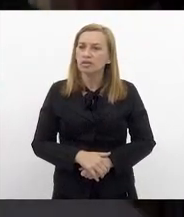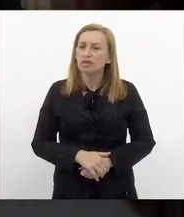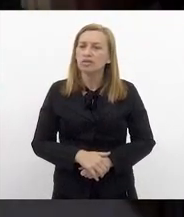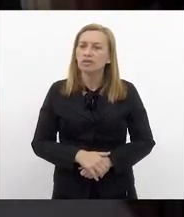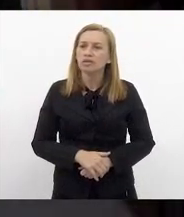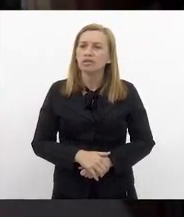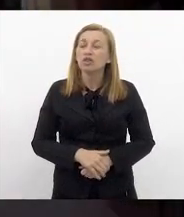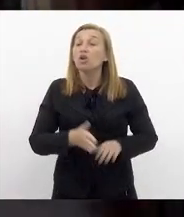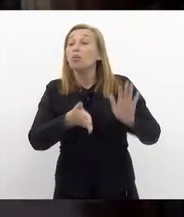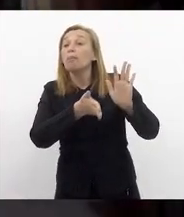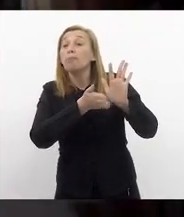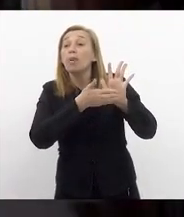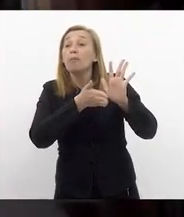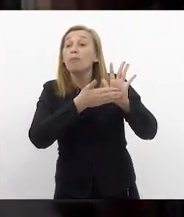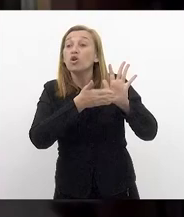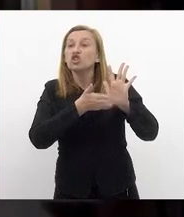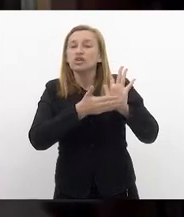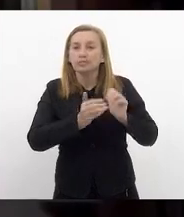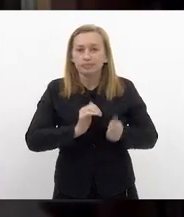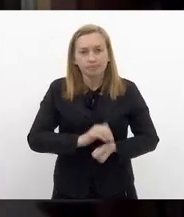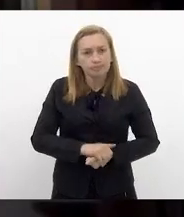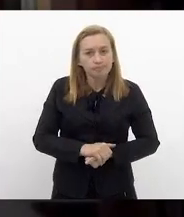discutir uma proposta